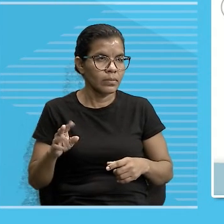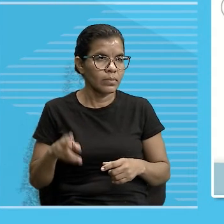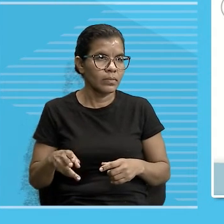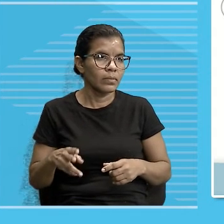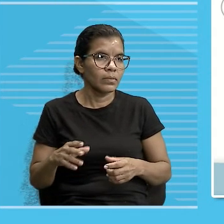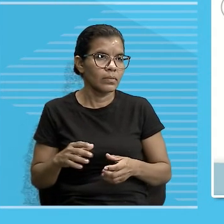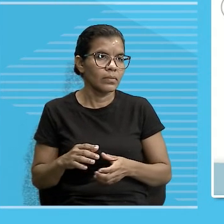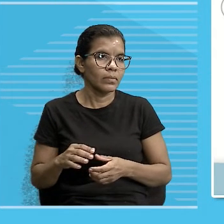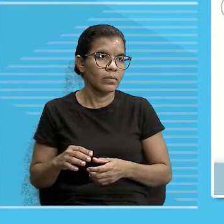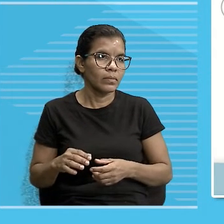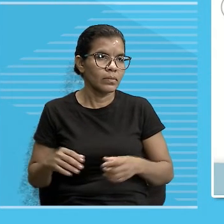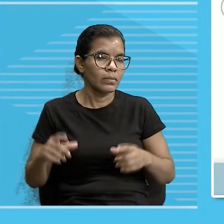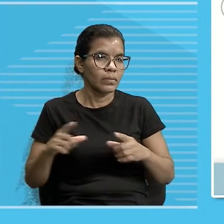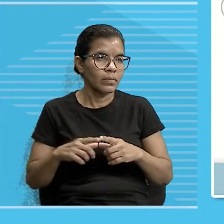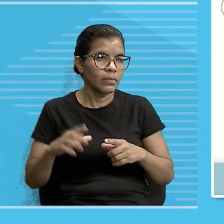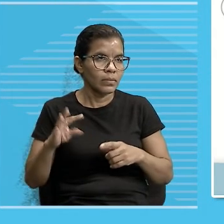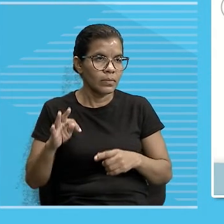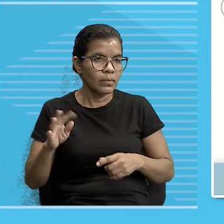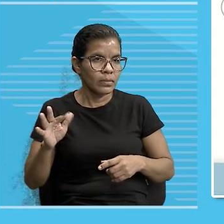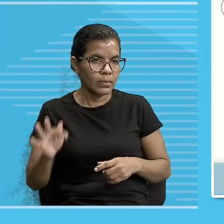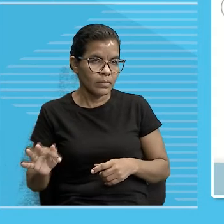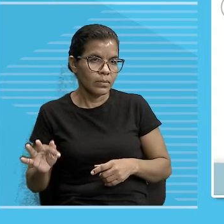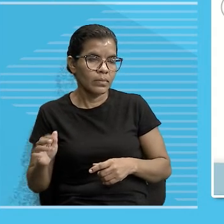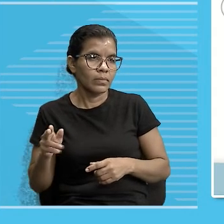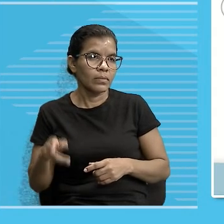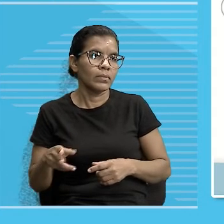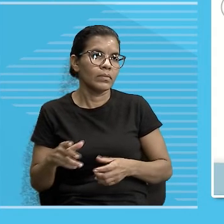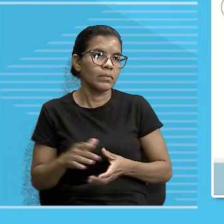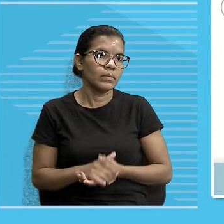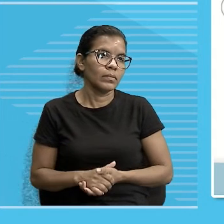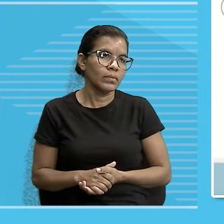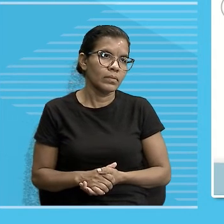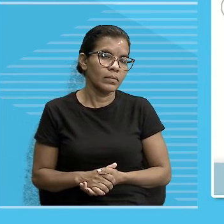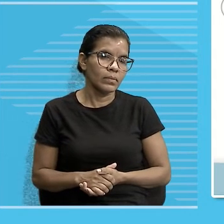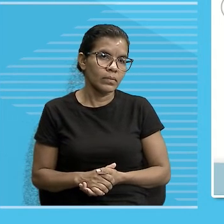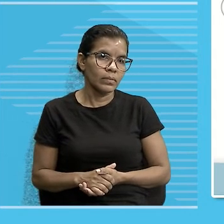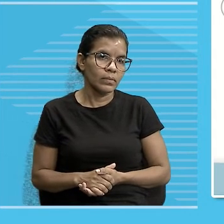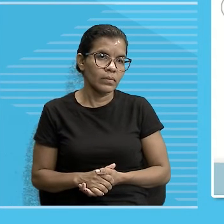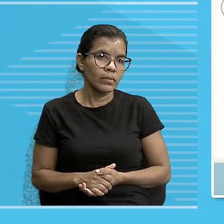Quanto é que dá aí a variação na escala Fahrenheit?